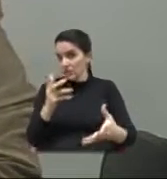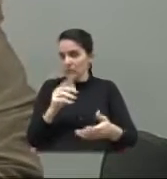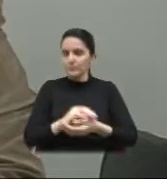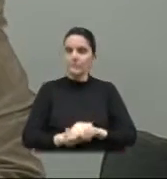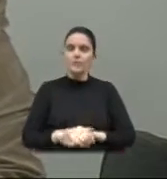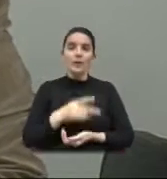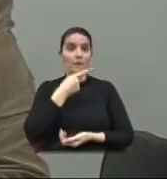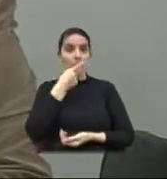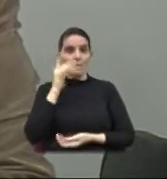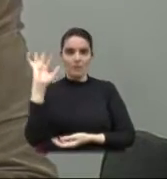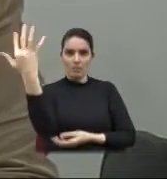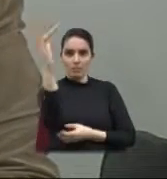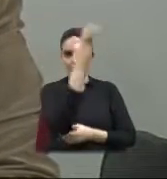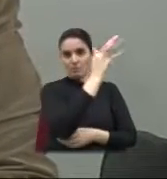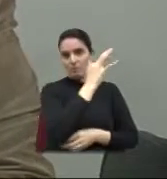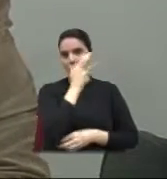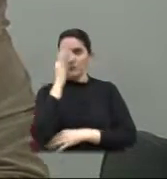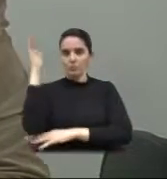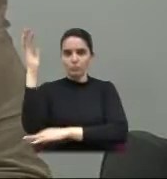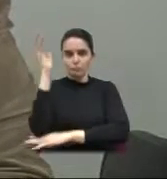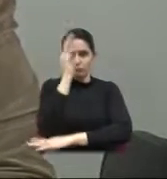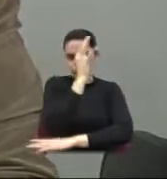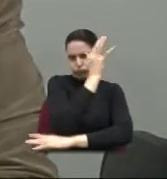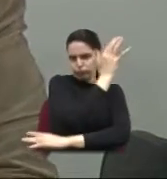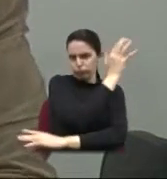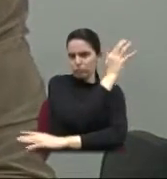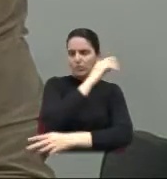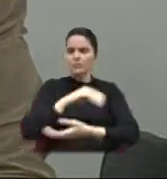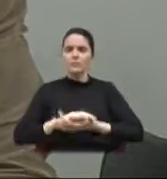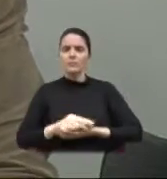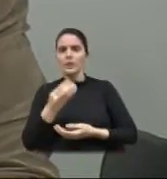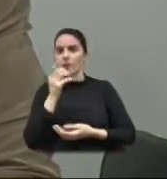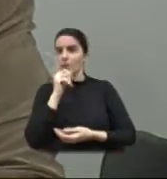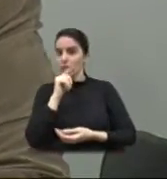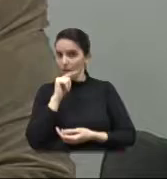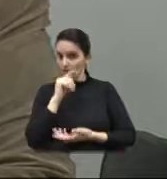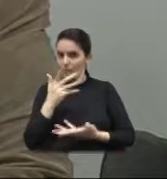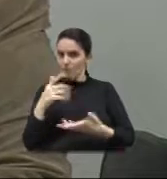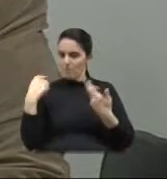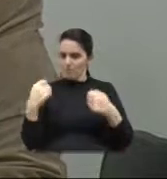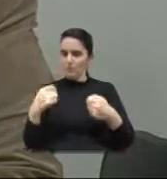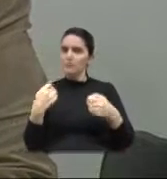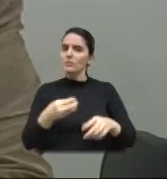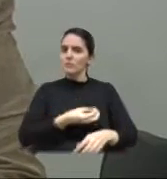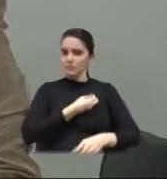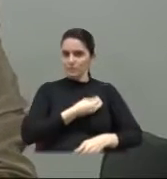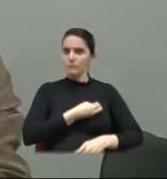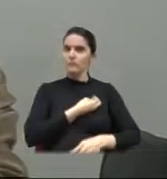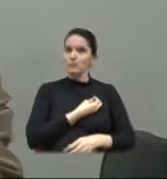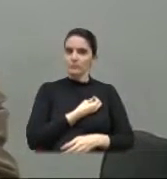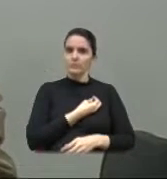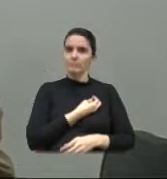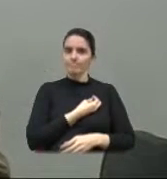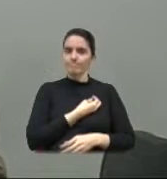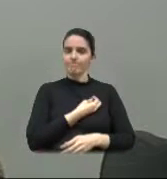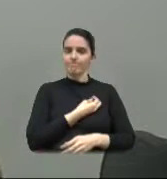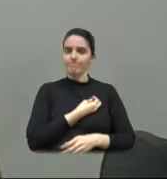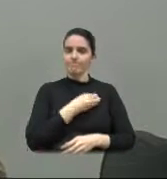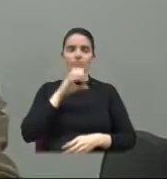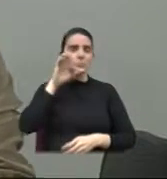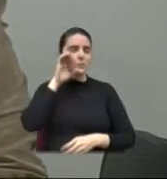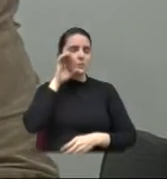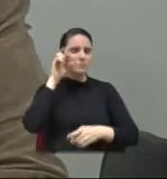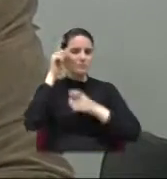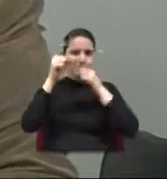meio ambiente, a água é uma questão de sobrevivência mesmo. Então, eu fico muito preocupada